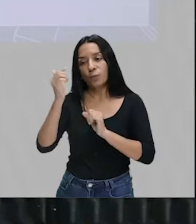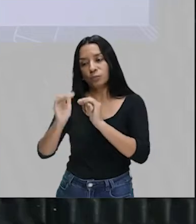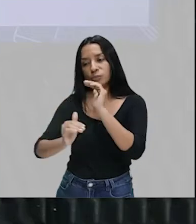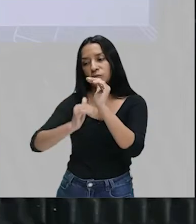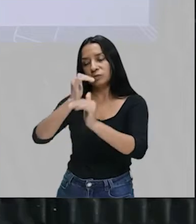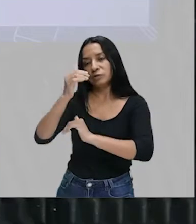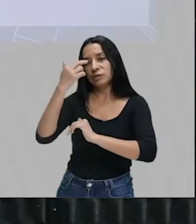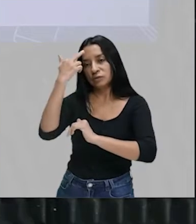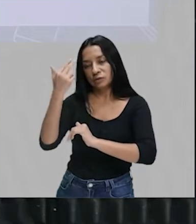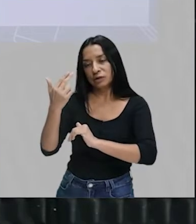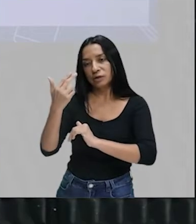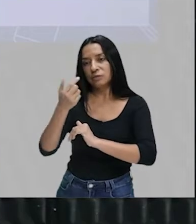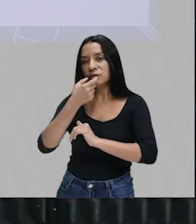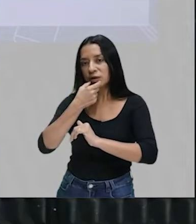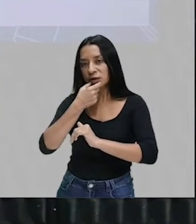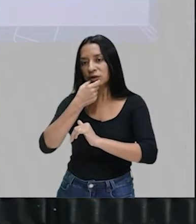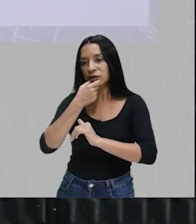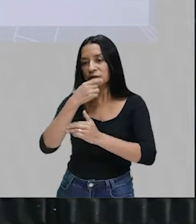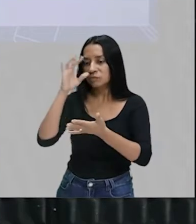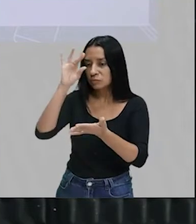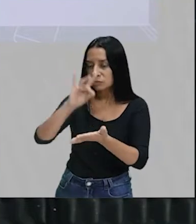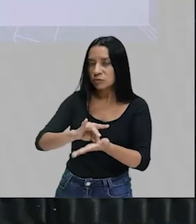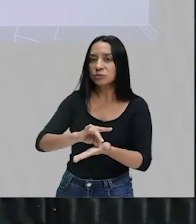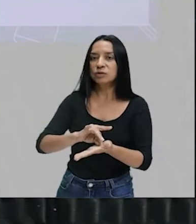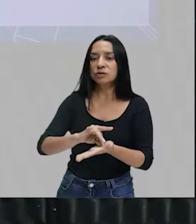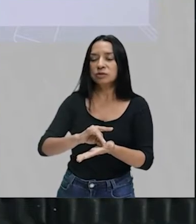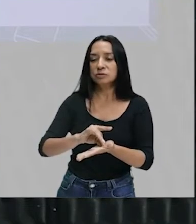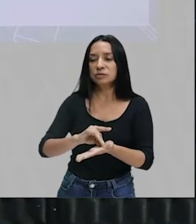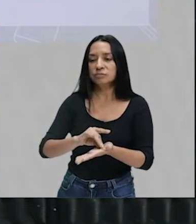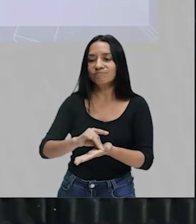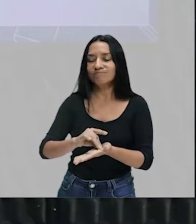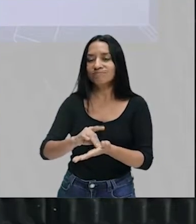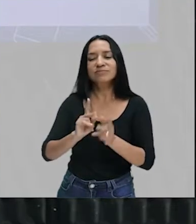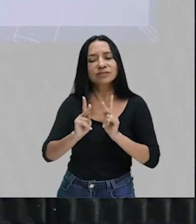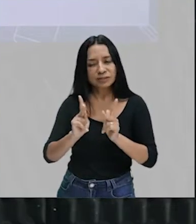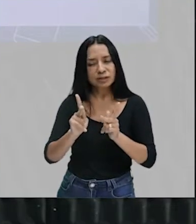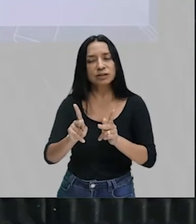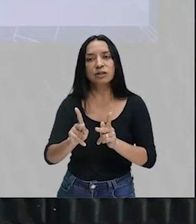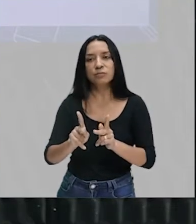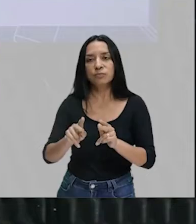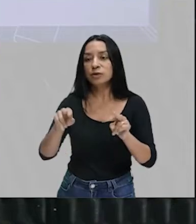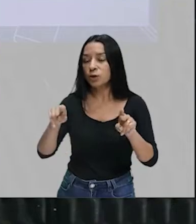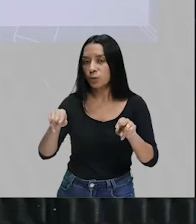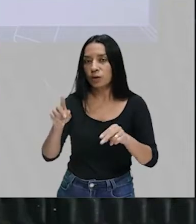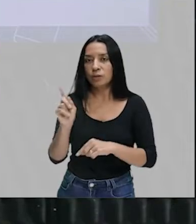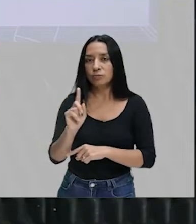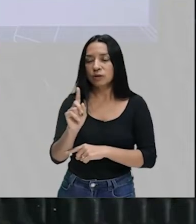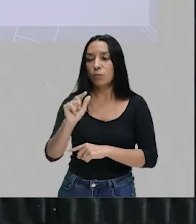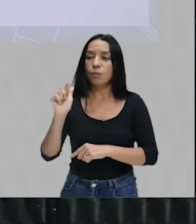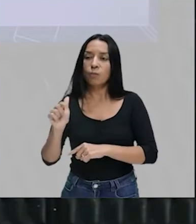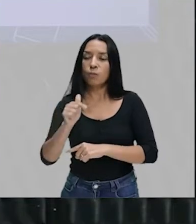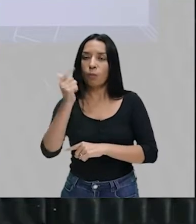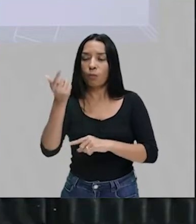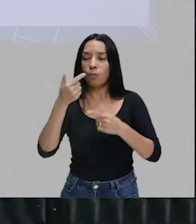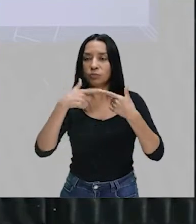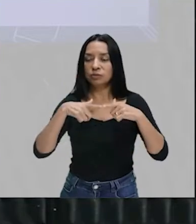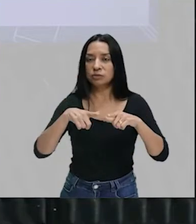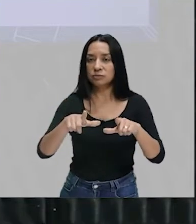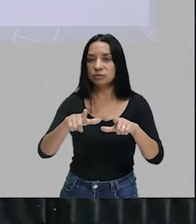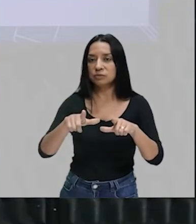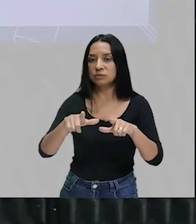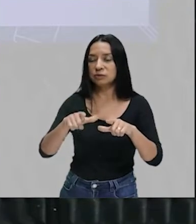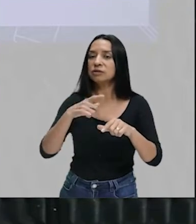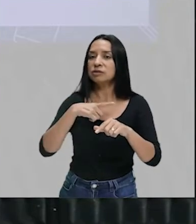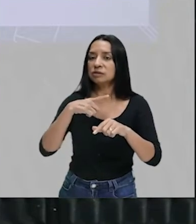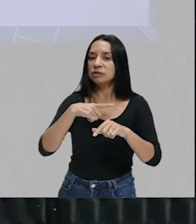e o inglês foi se consolidando com essa condição foi sempre assim não outros idiomas ocuparam essa posição